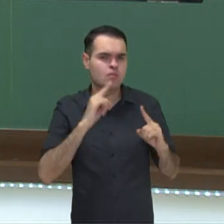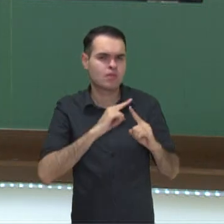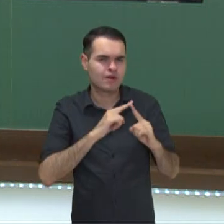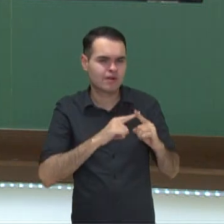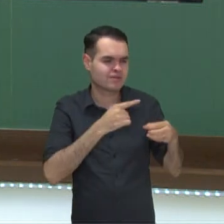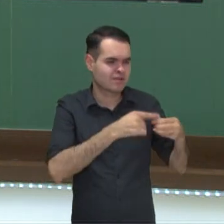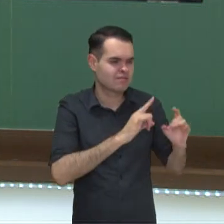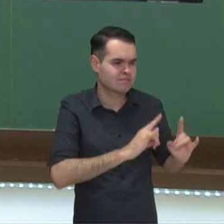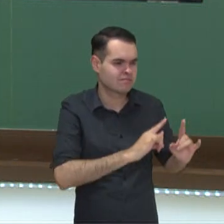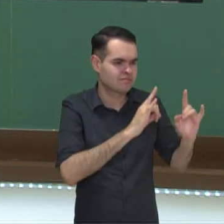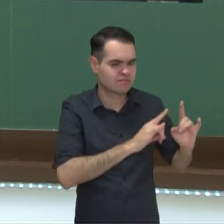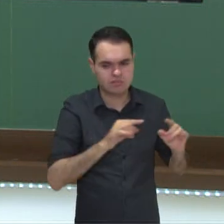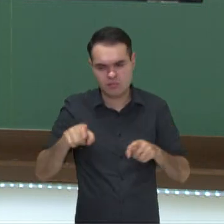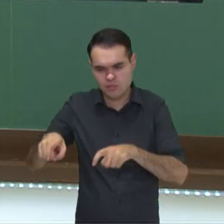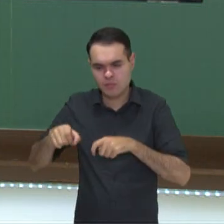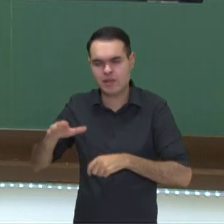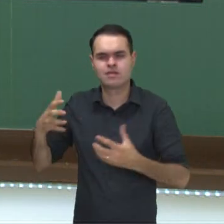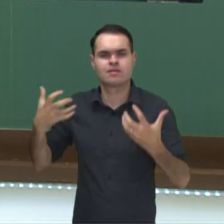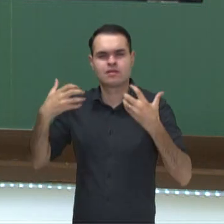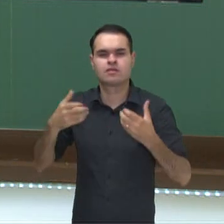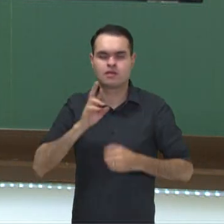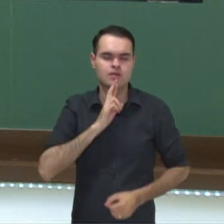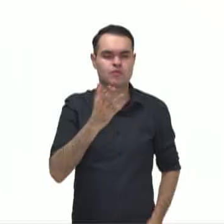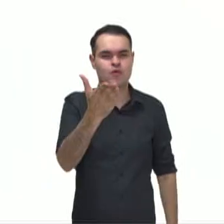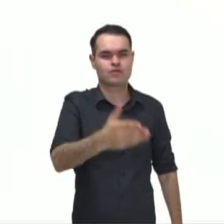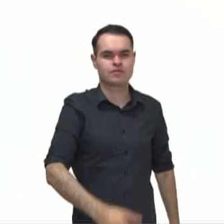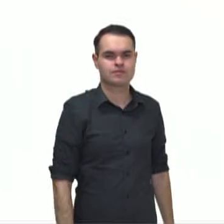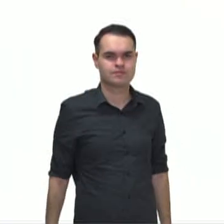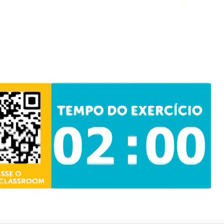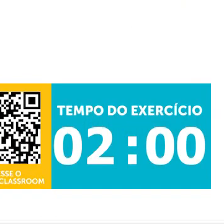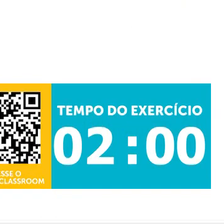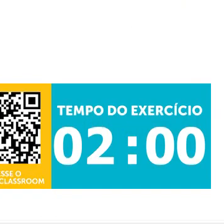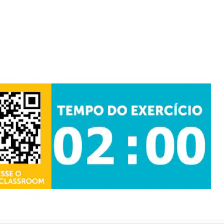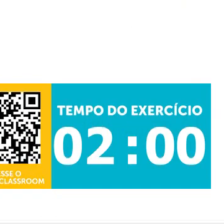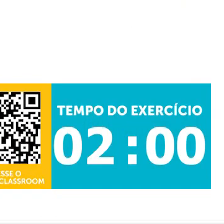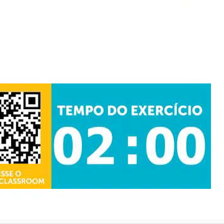cidade rural é mais fresca? Responda.